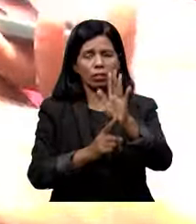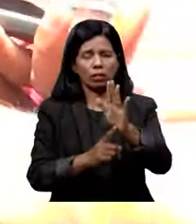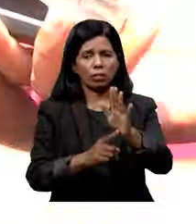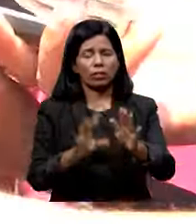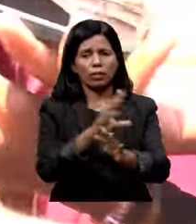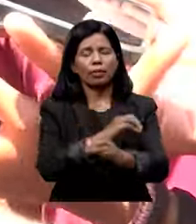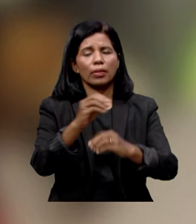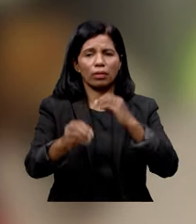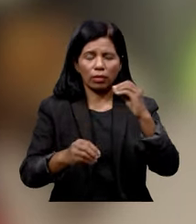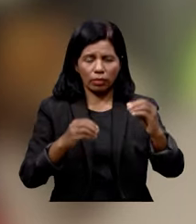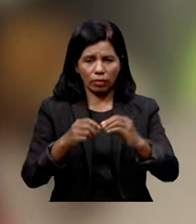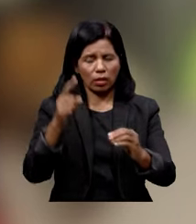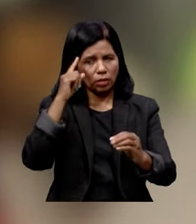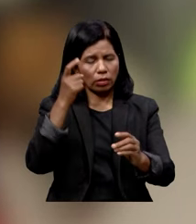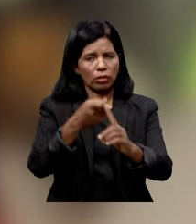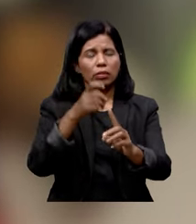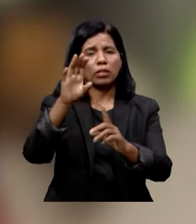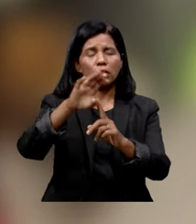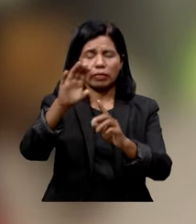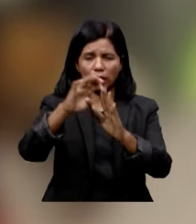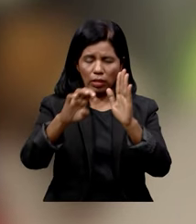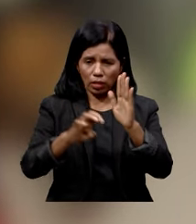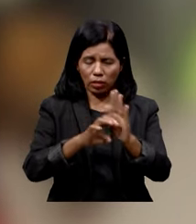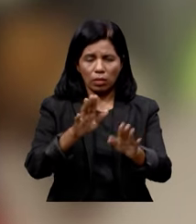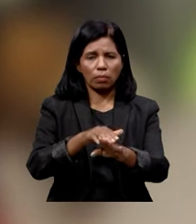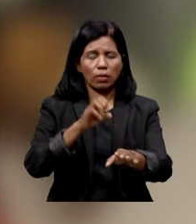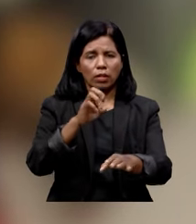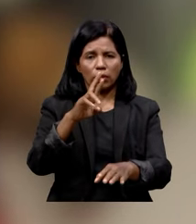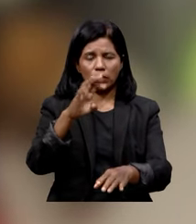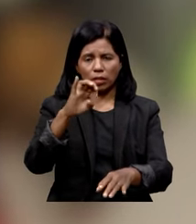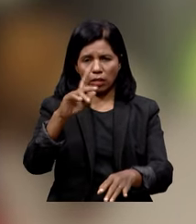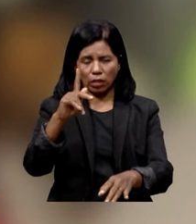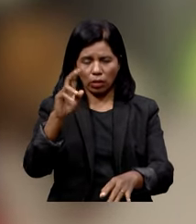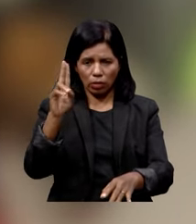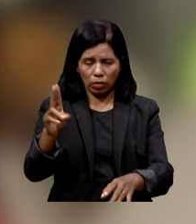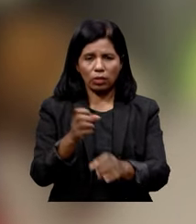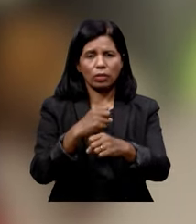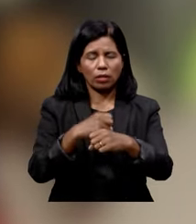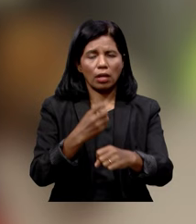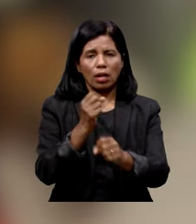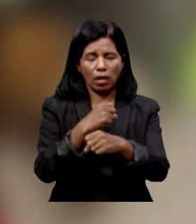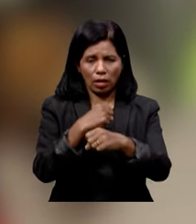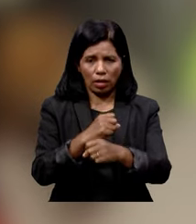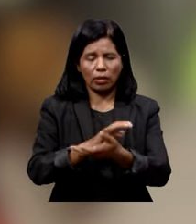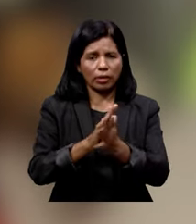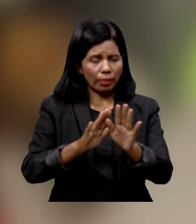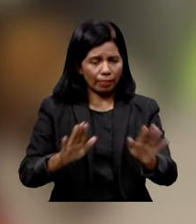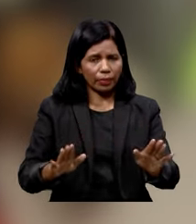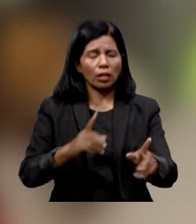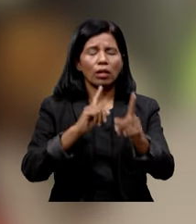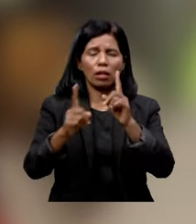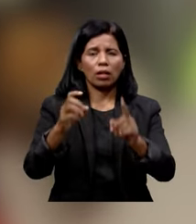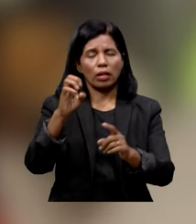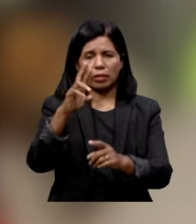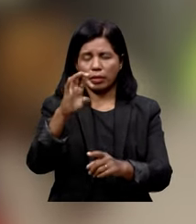lamentação, quando a intenção se fez Estado Nian, onde convida Eurico Guterres, onde halo reconciliação, confirmado ona cata que